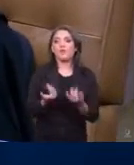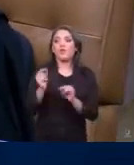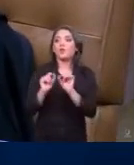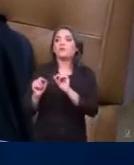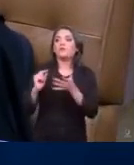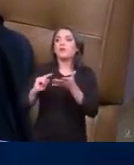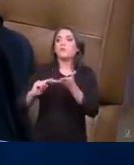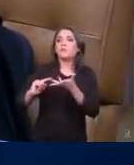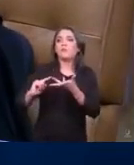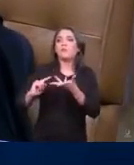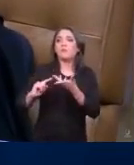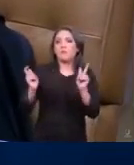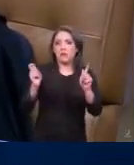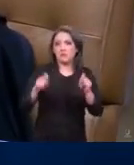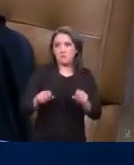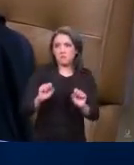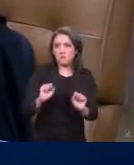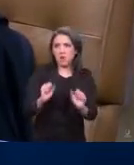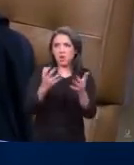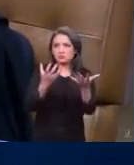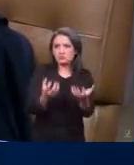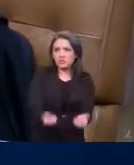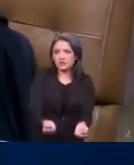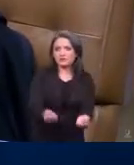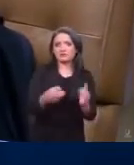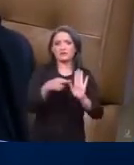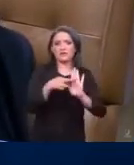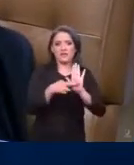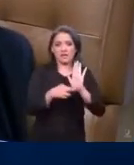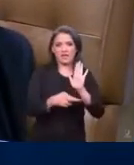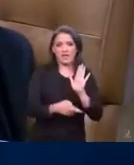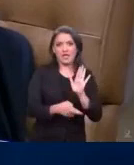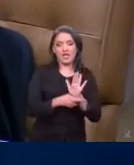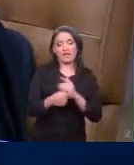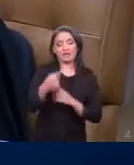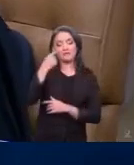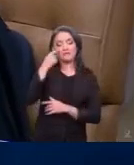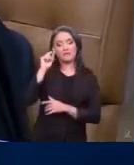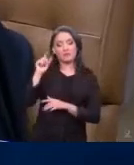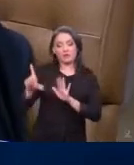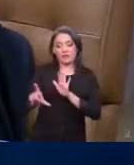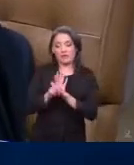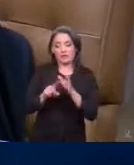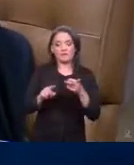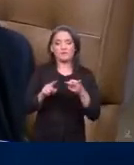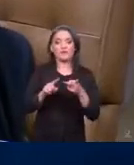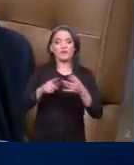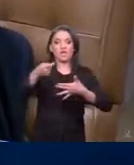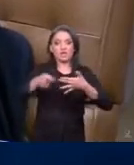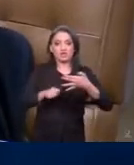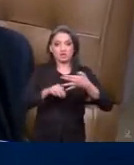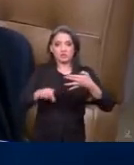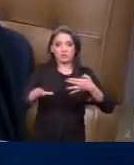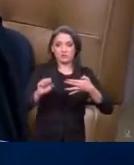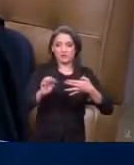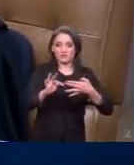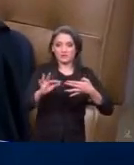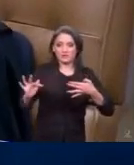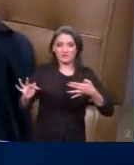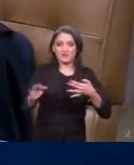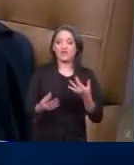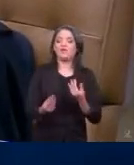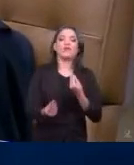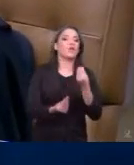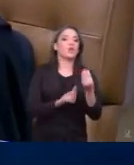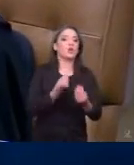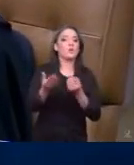mas me parece que, pelo fato de ter havido, ao meu ver, foi